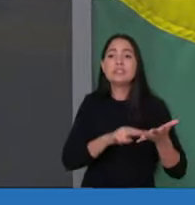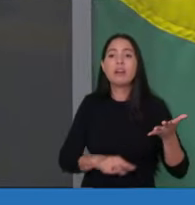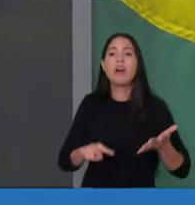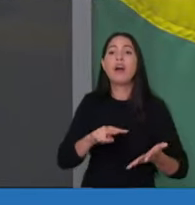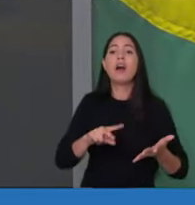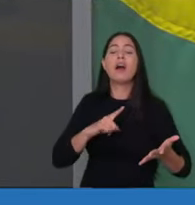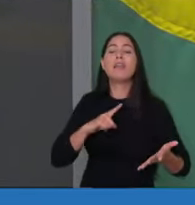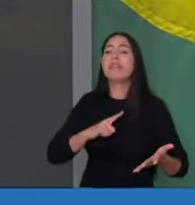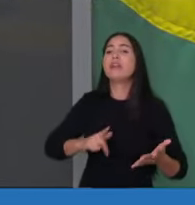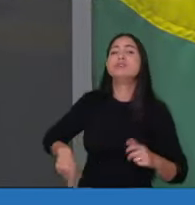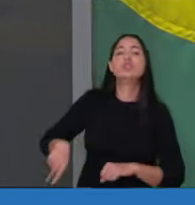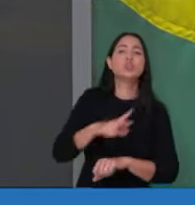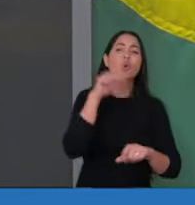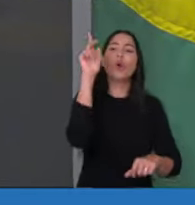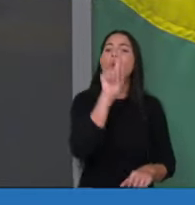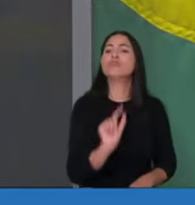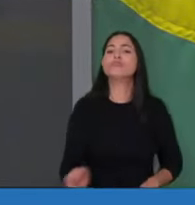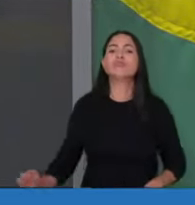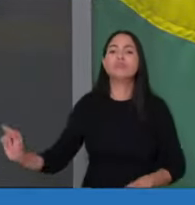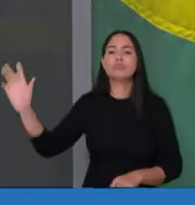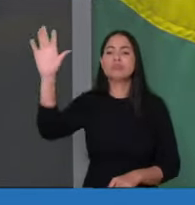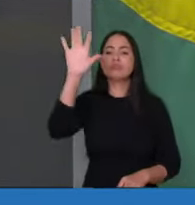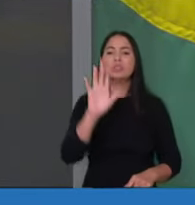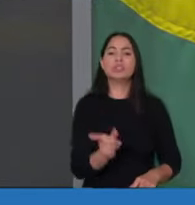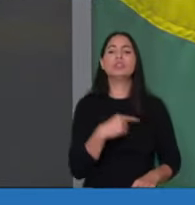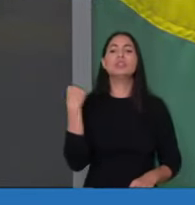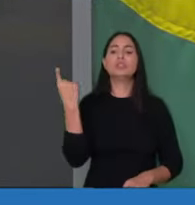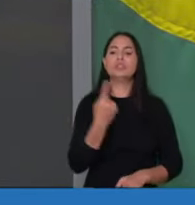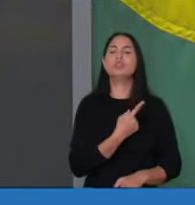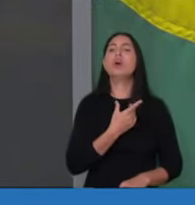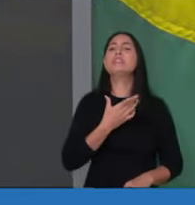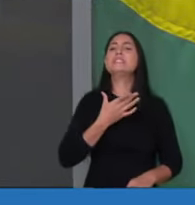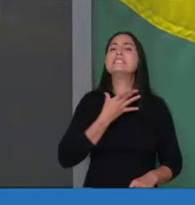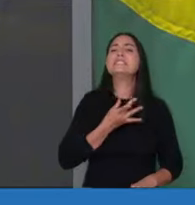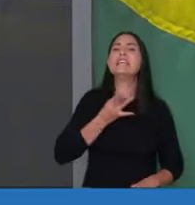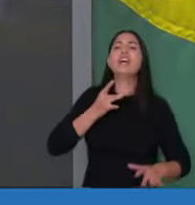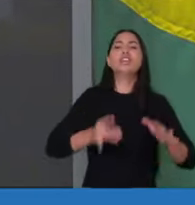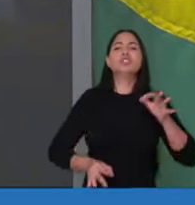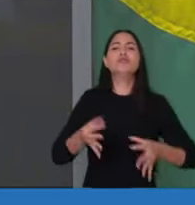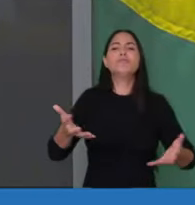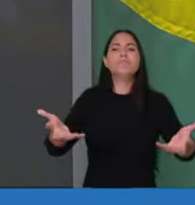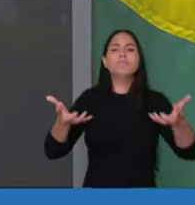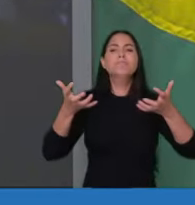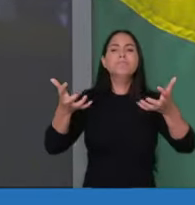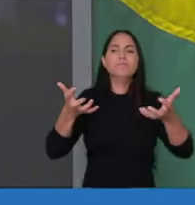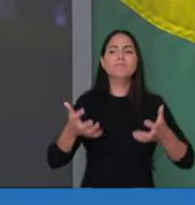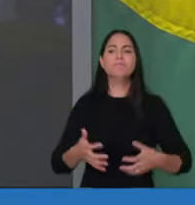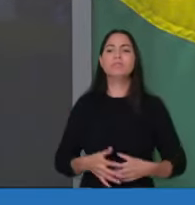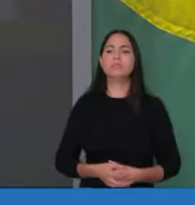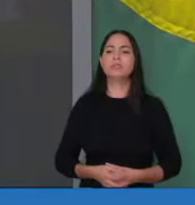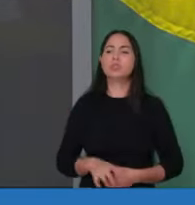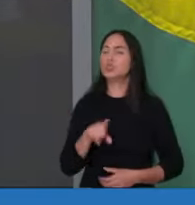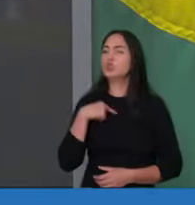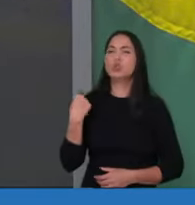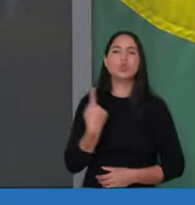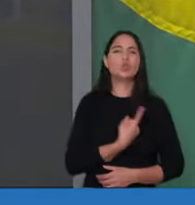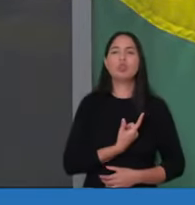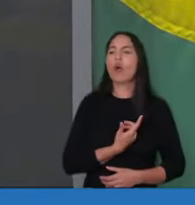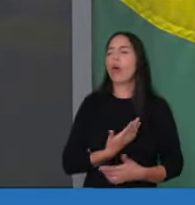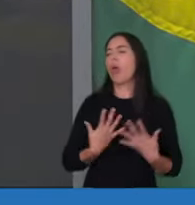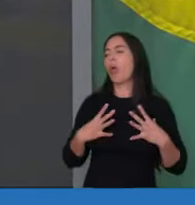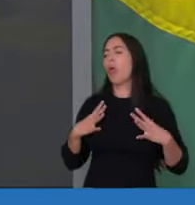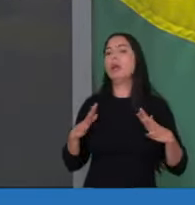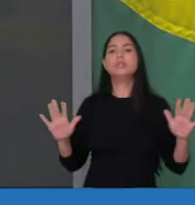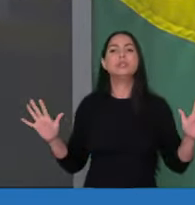desse país, nós temos sede de justiça. Nós não descansaremos enquanto houver